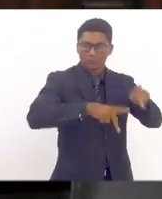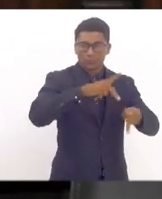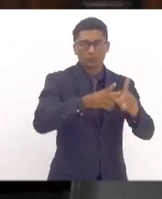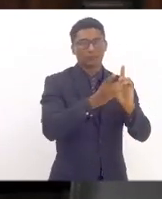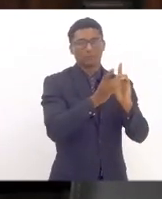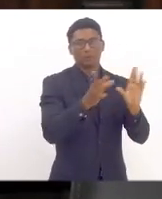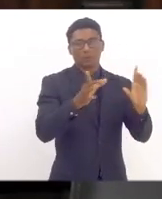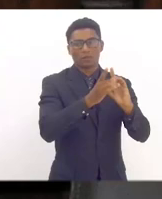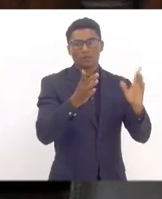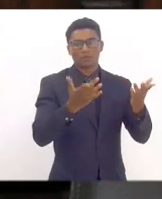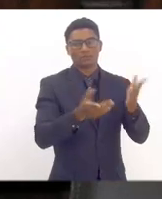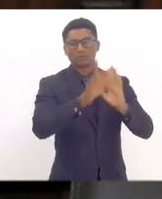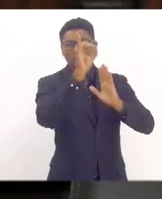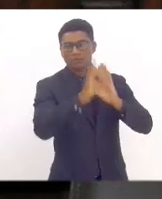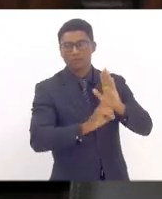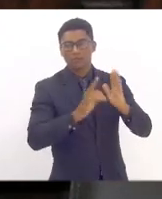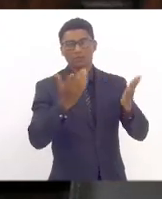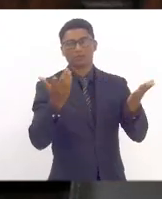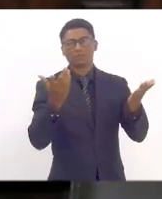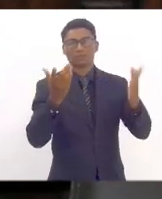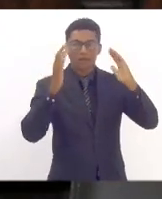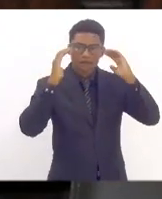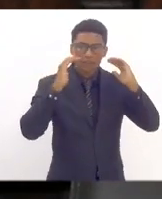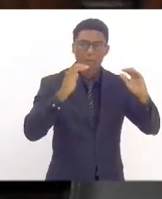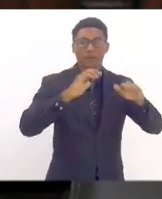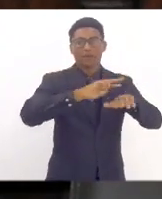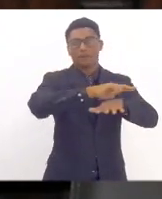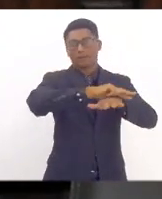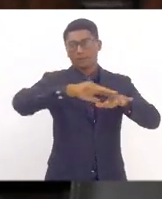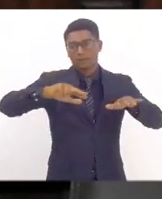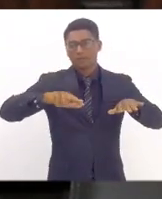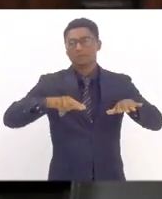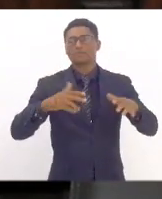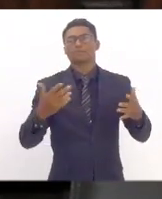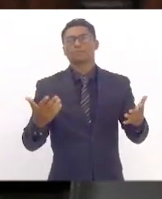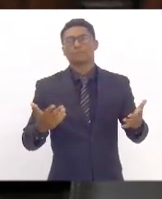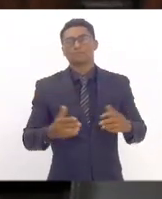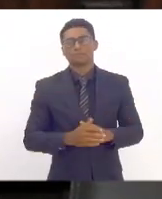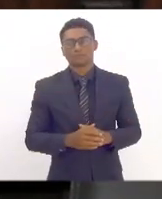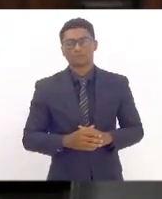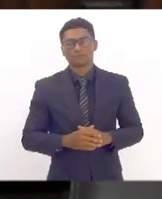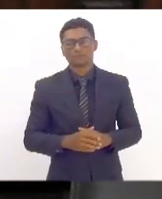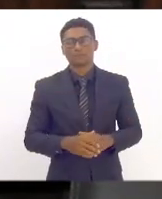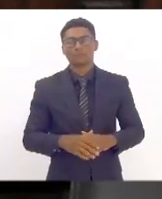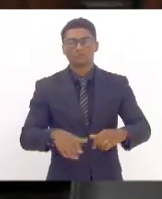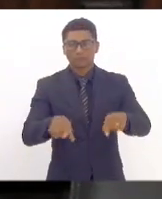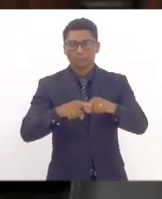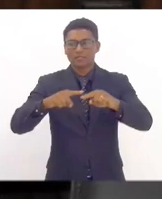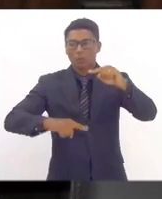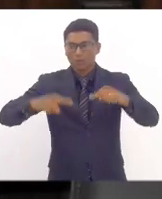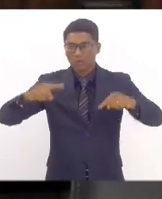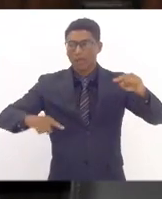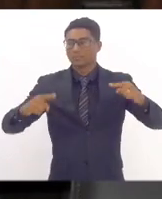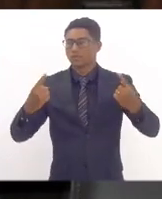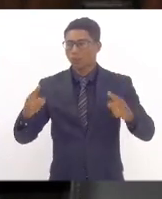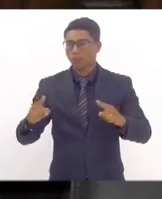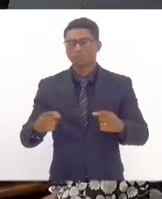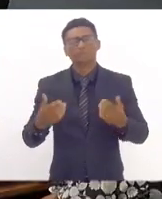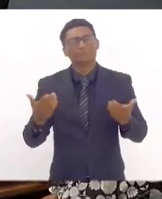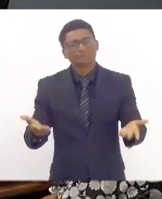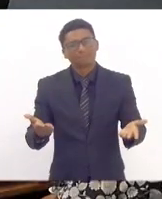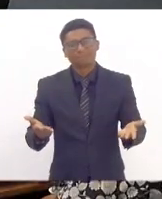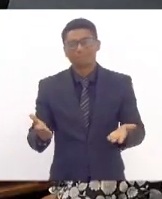democracia por direitos por respeito à diversidade as diferenças Enfim então combatendo a desigualdade então ele é uma muito